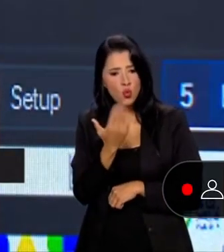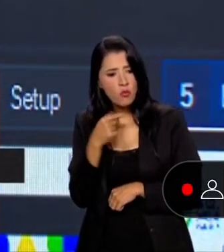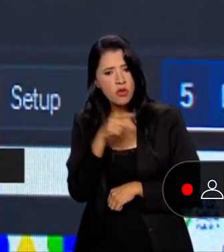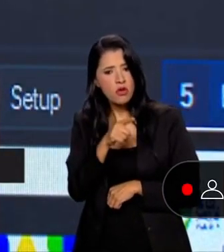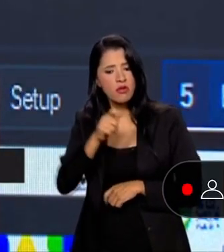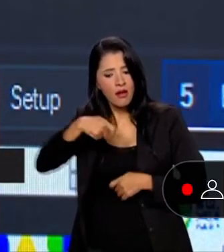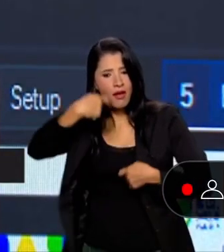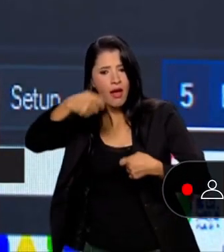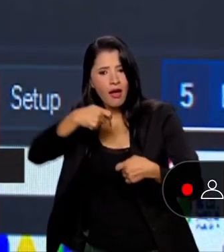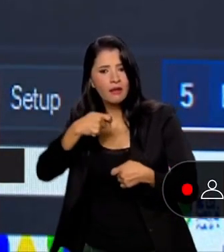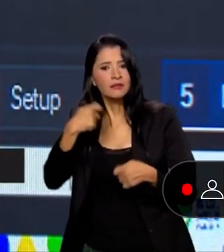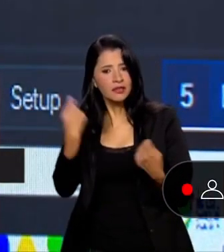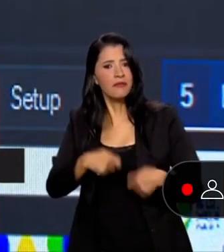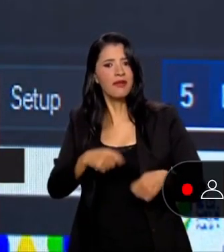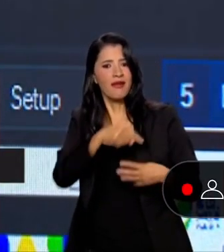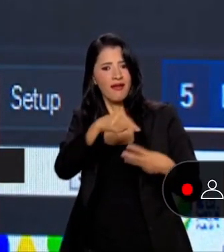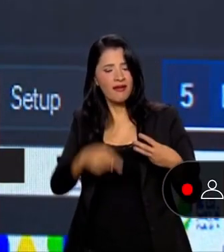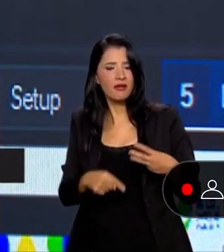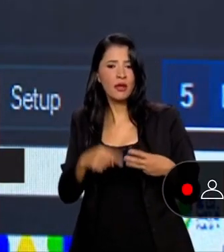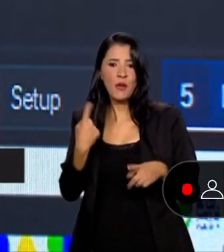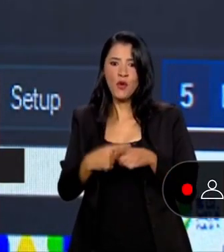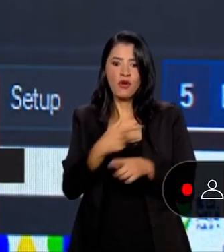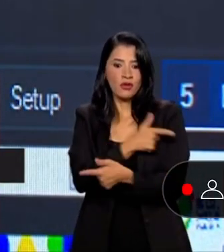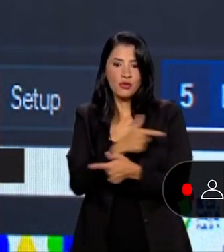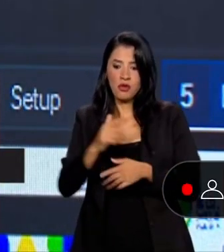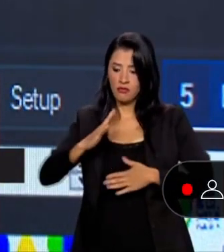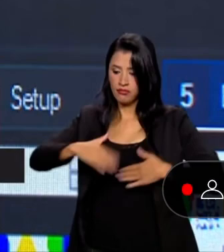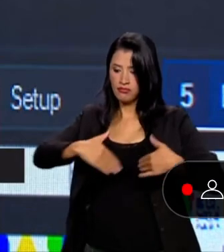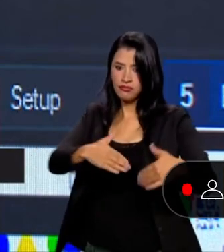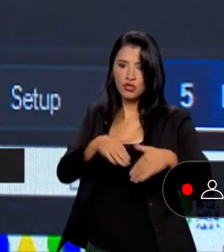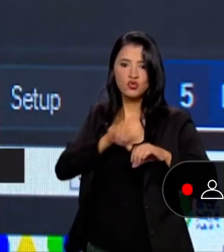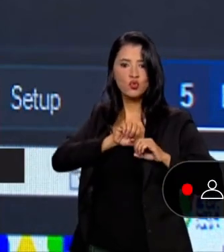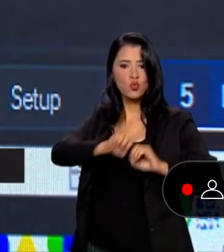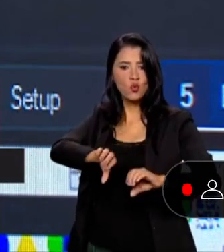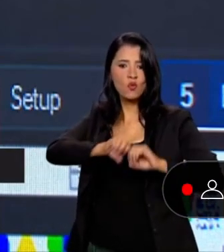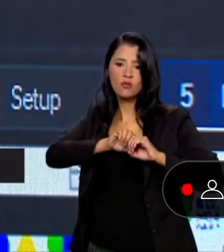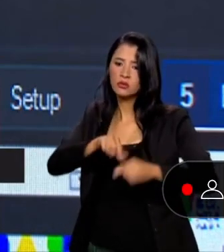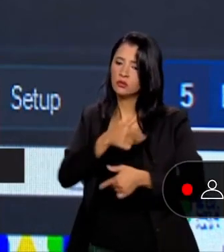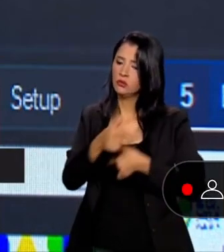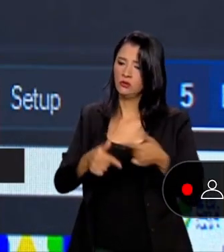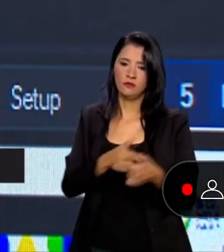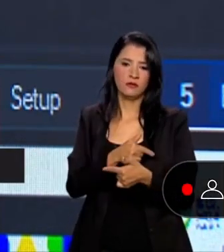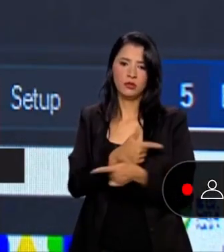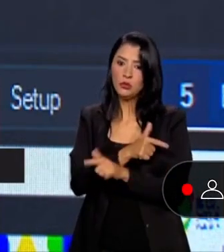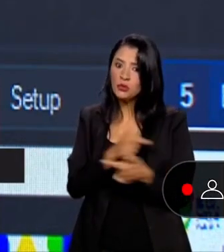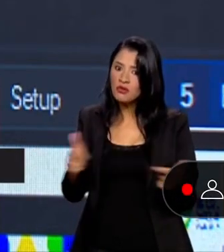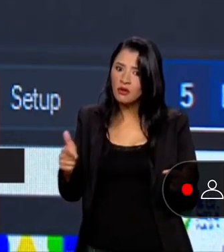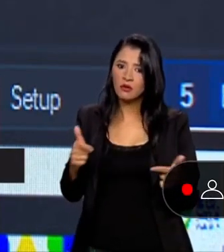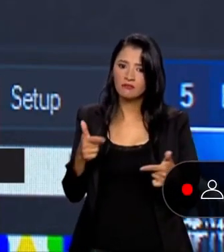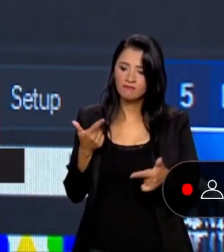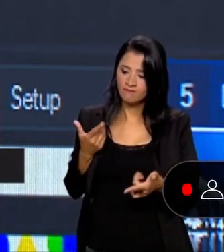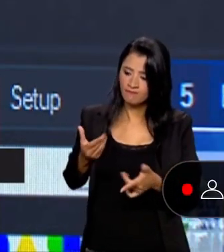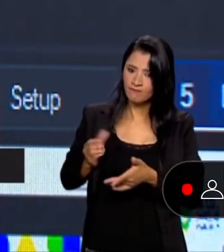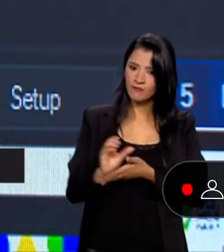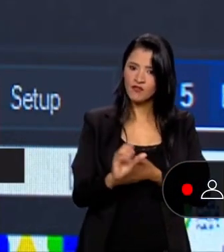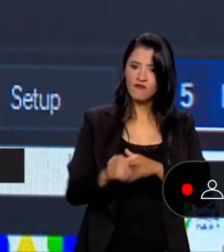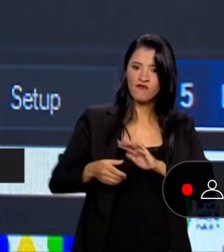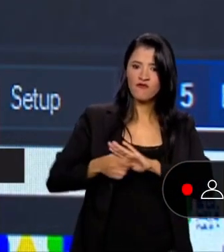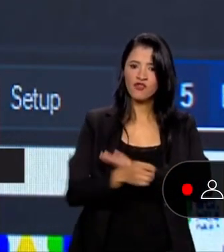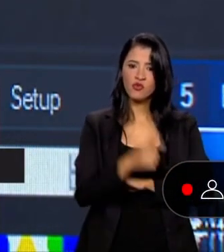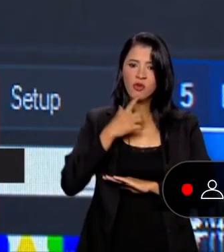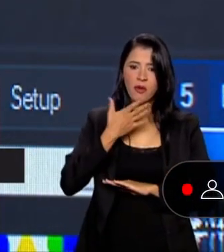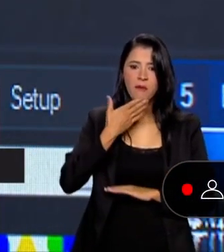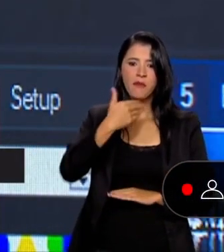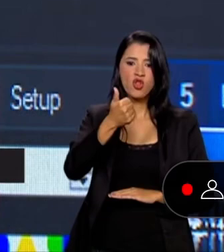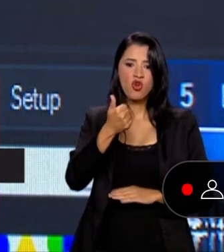pessoa vai comer. Porque se não houver esse processo de educação e esse processo de investimento para melhorar